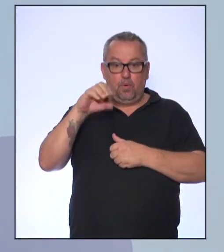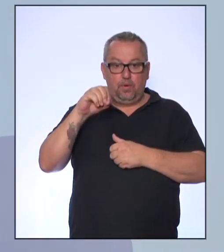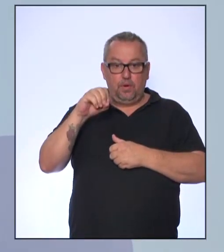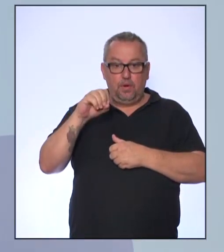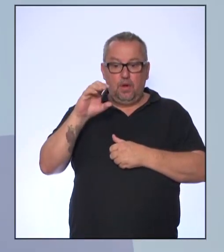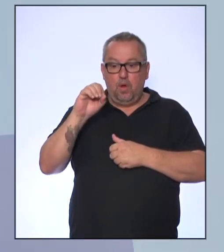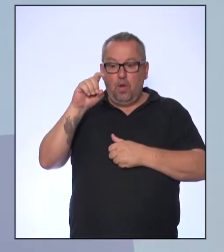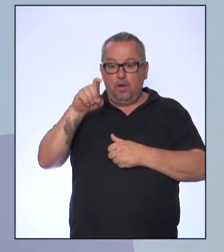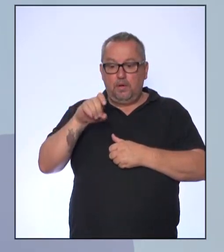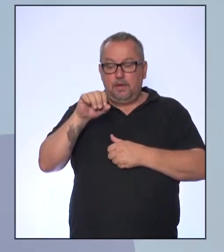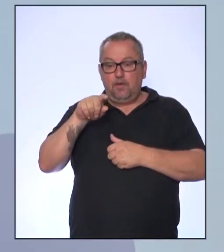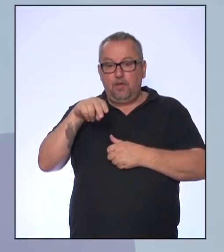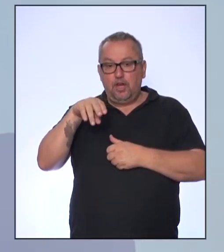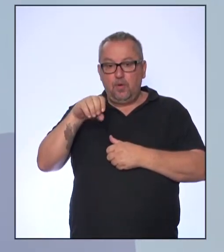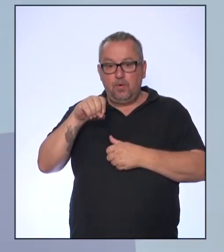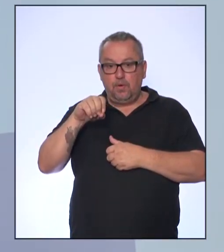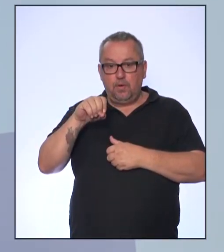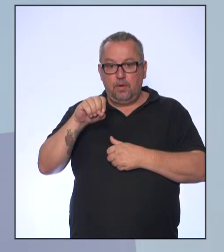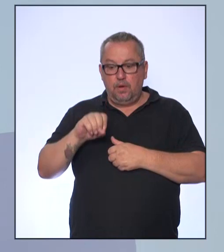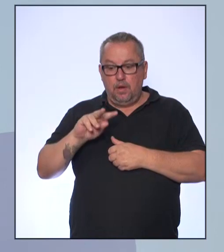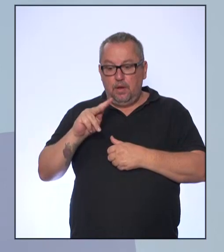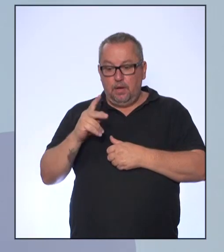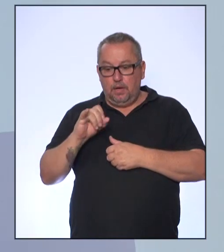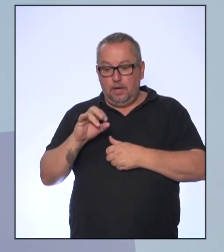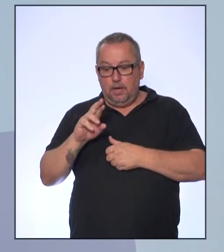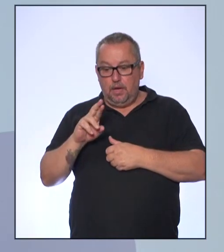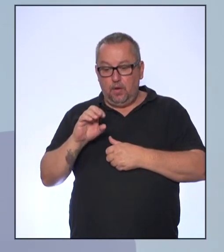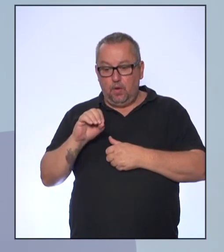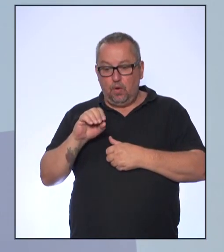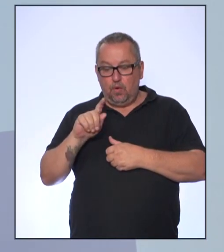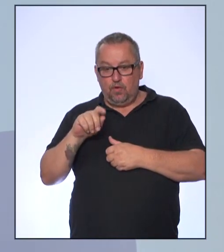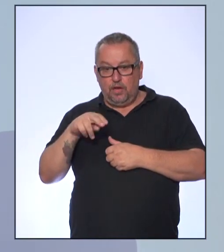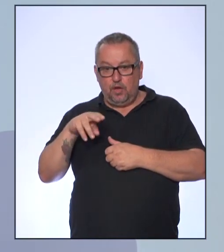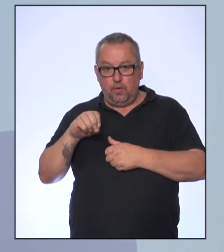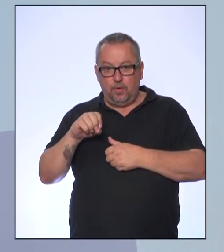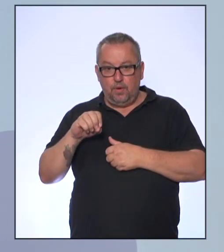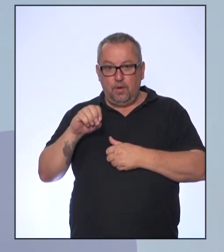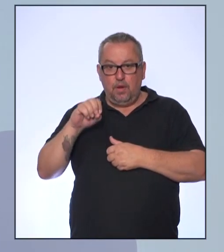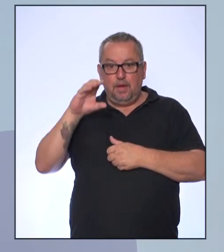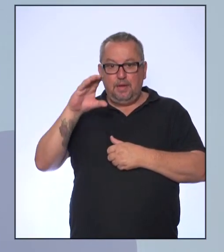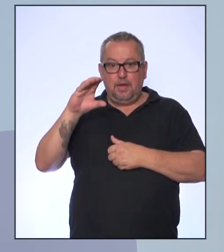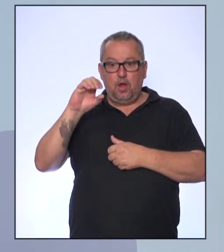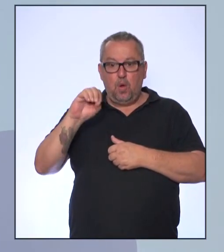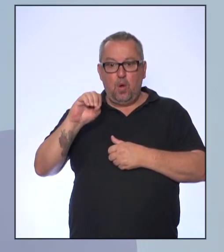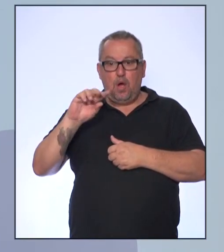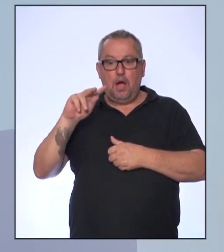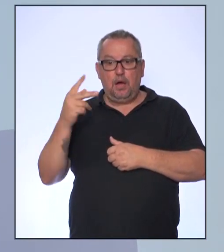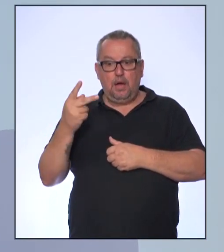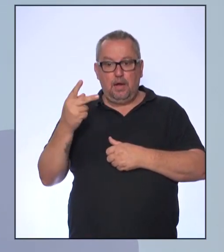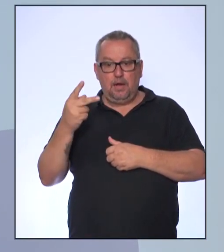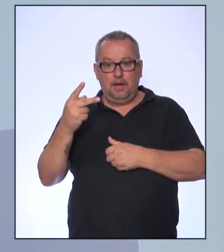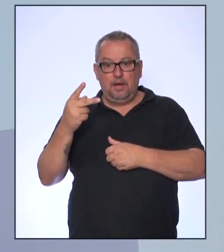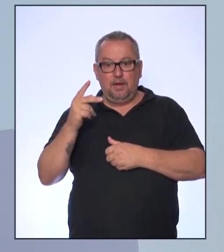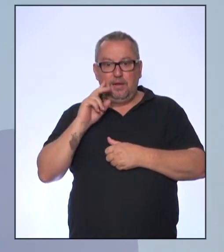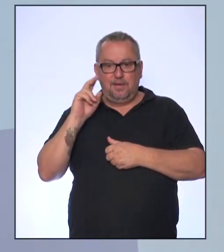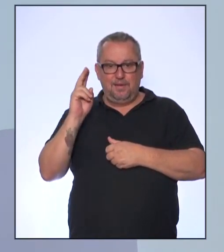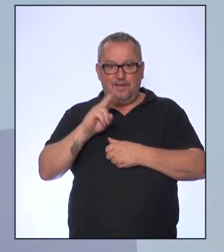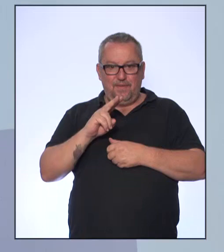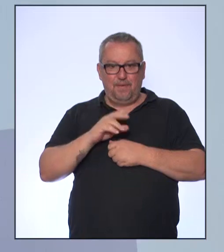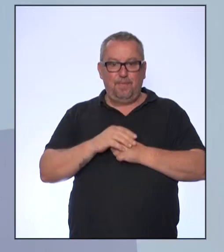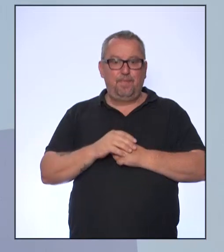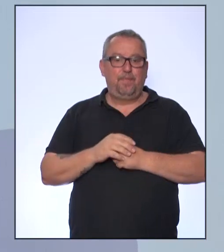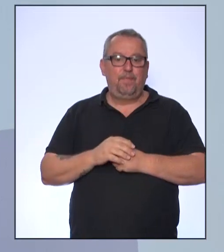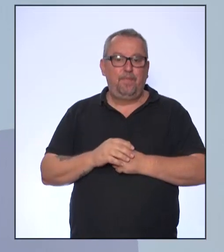oxigênio, átomo de hidrogênio. Olha só o que a natureza faz quando ela pega 2 átomos de hidrogênio e 1